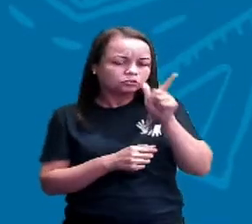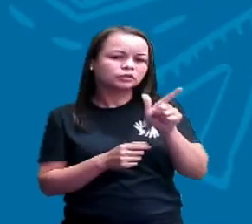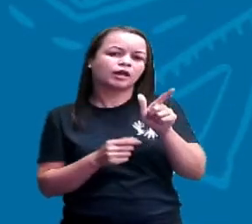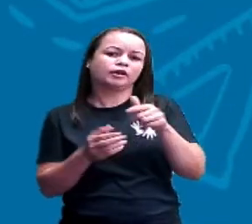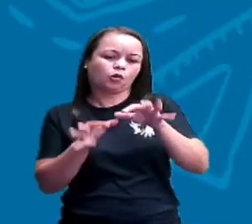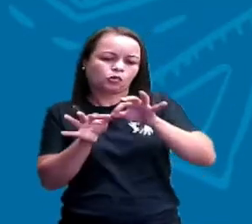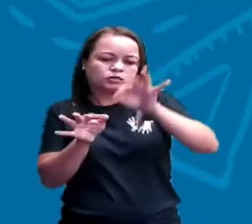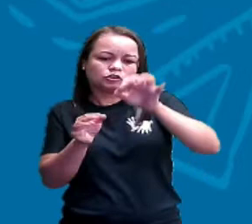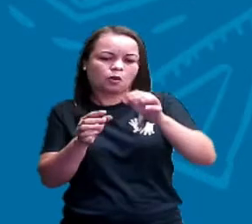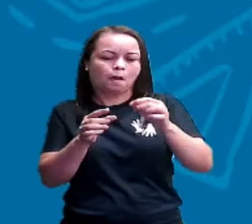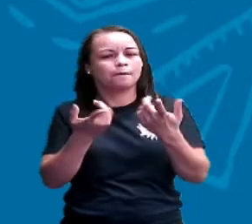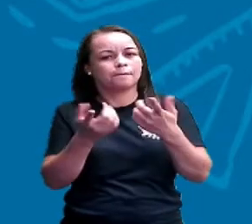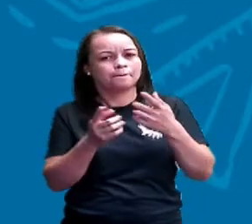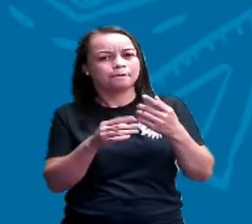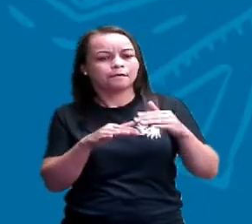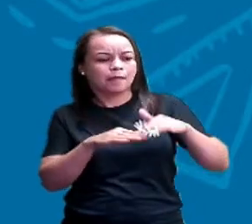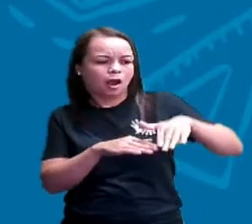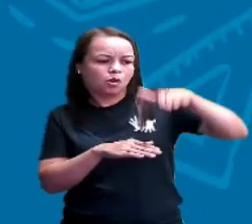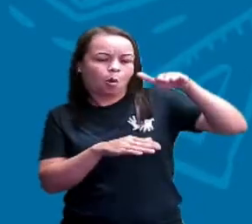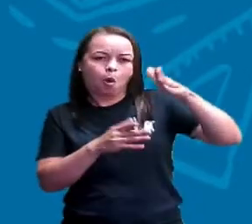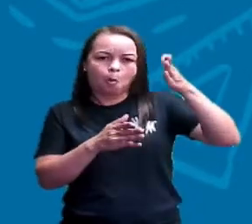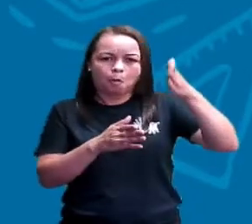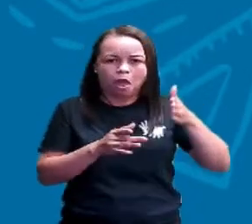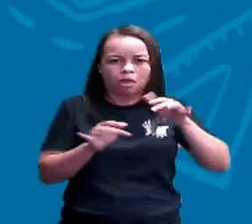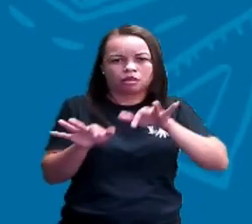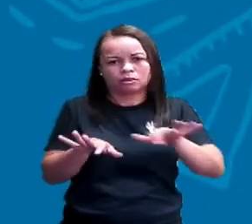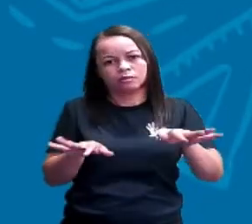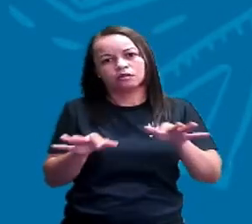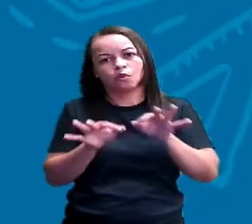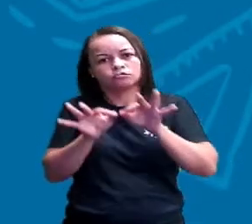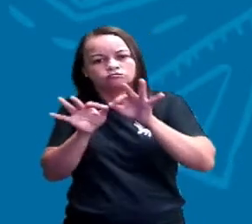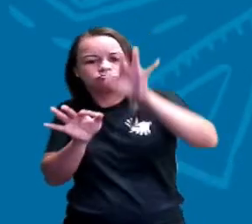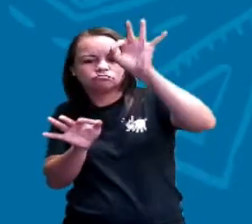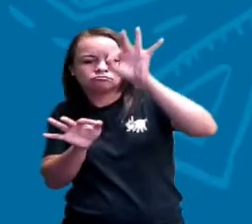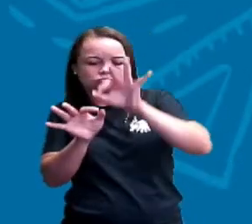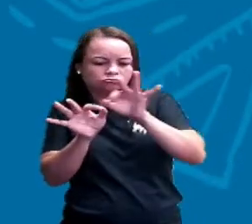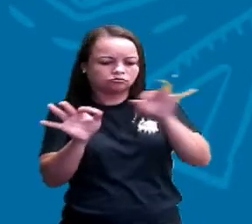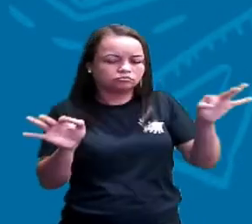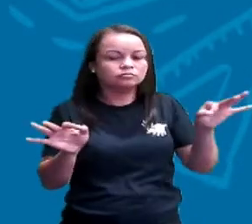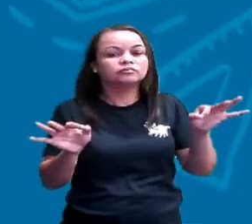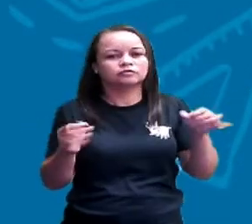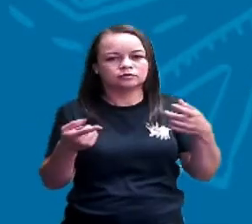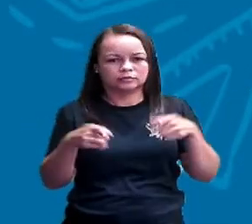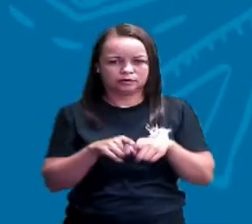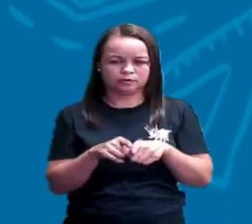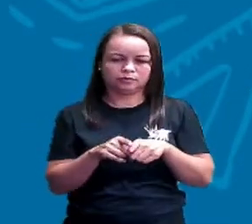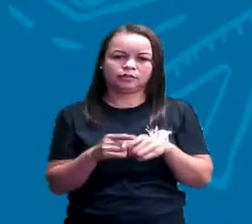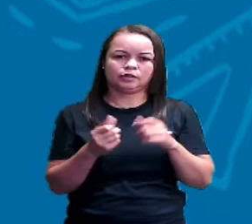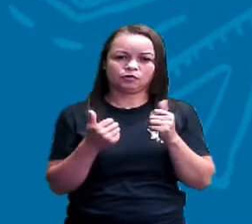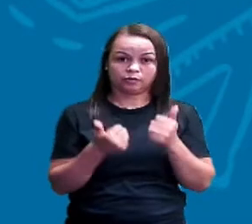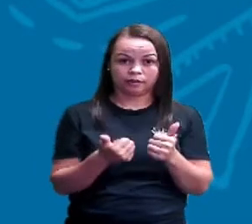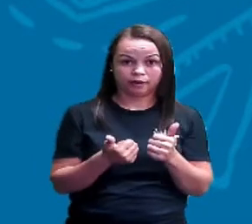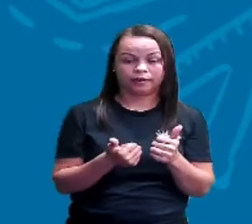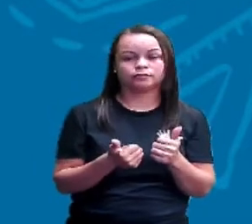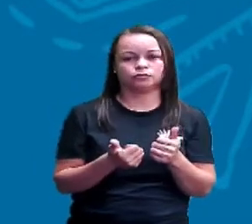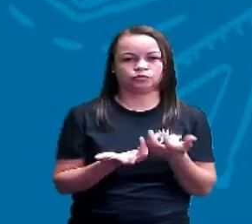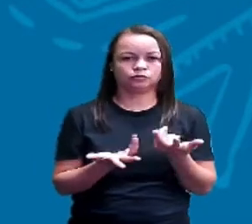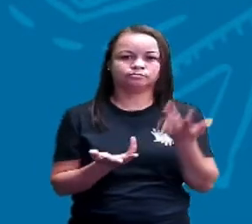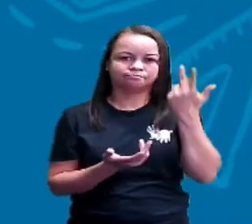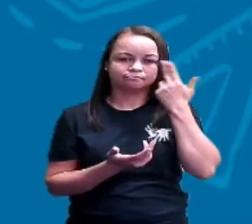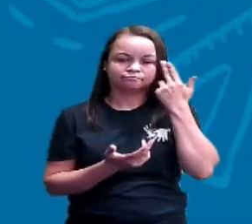coisas maiores, tá certo, turminha? Até aí tudo tranquilo, né? Então,